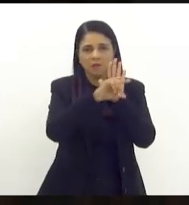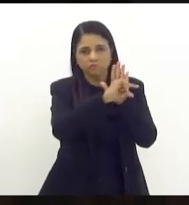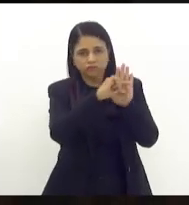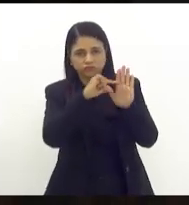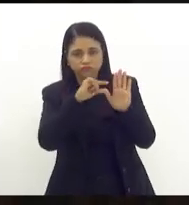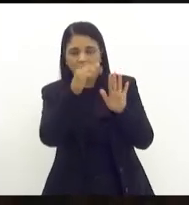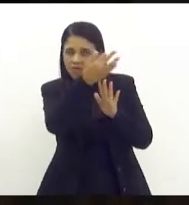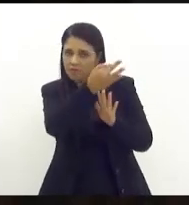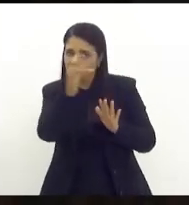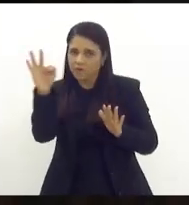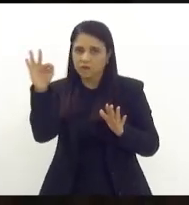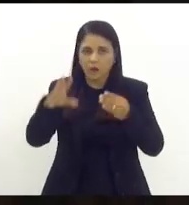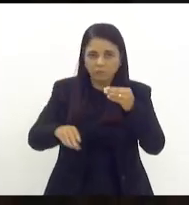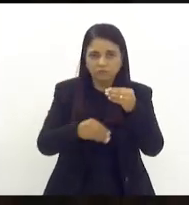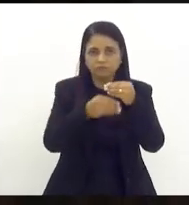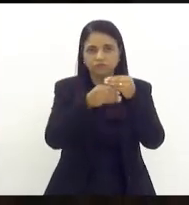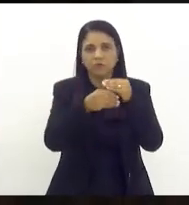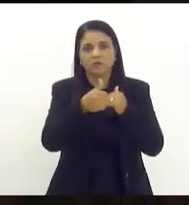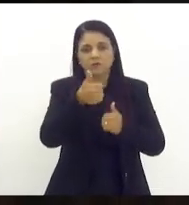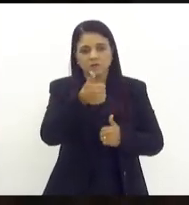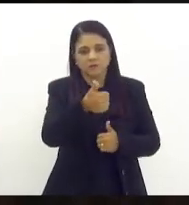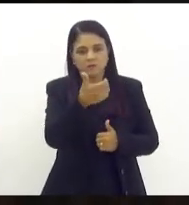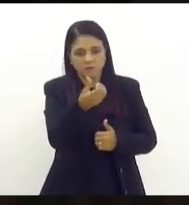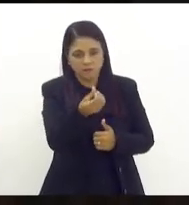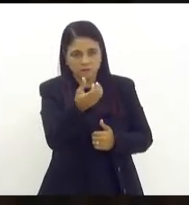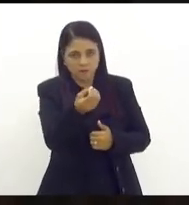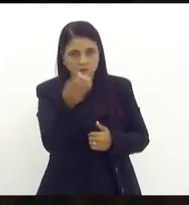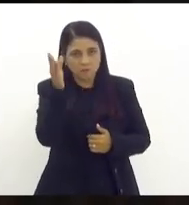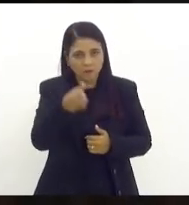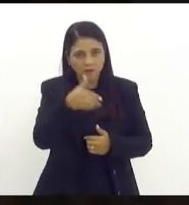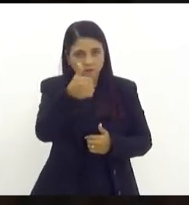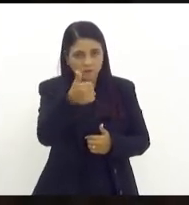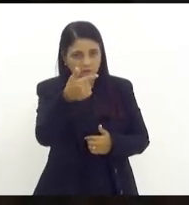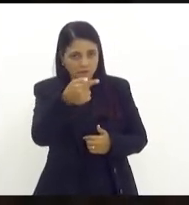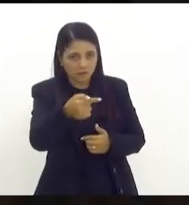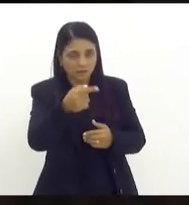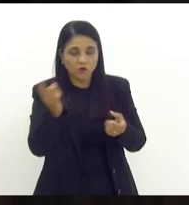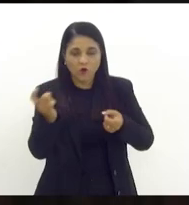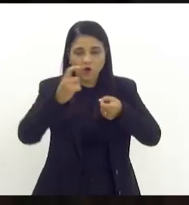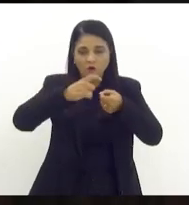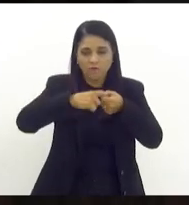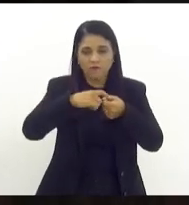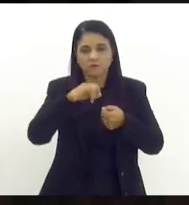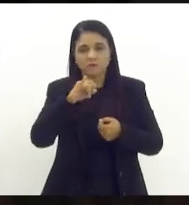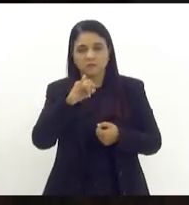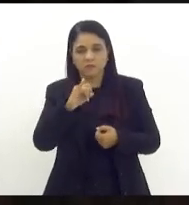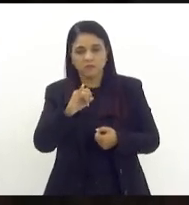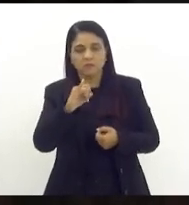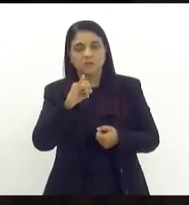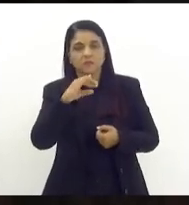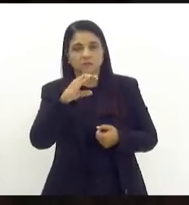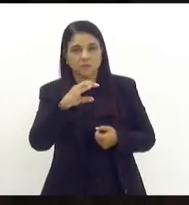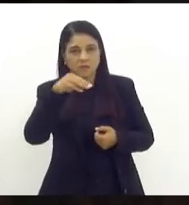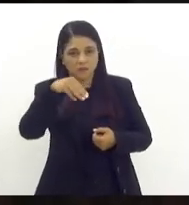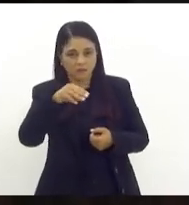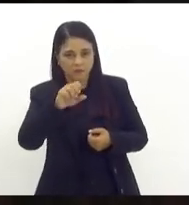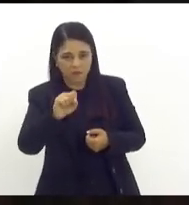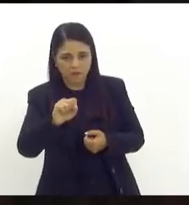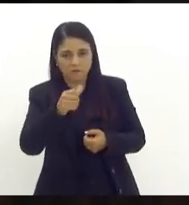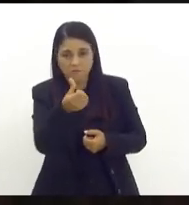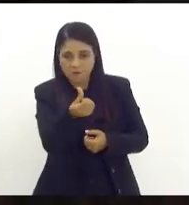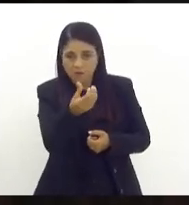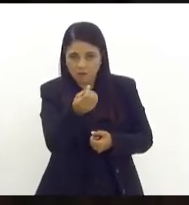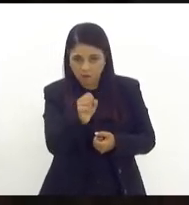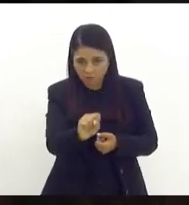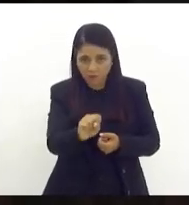Federal número 160/17 do convence ICMS número 68 de 12 de